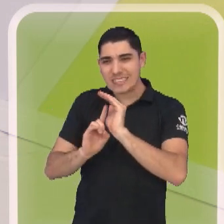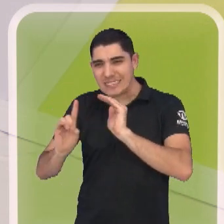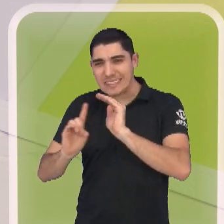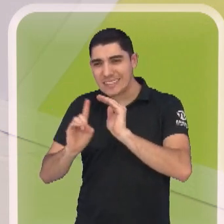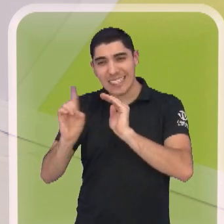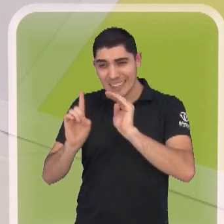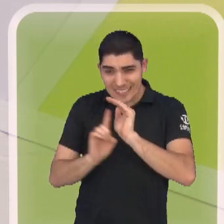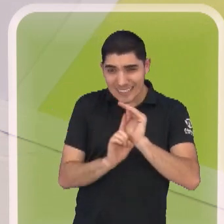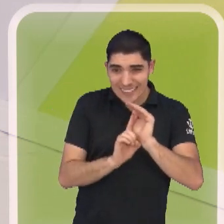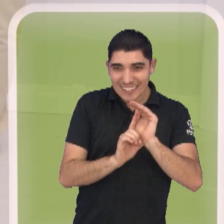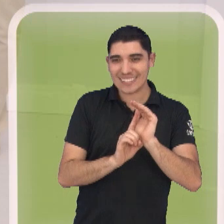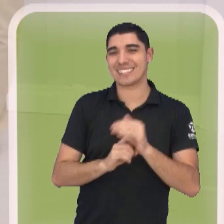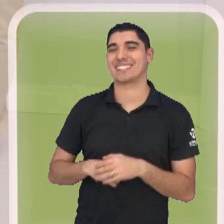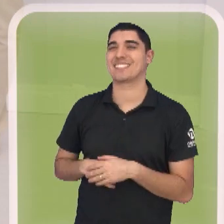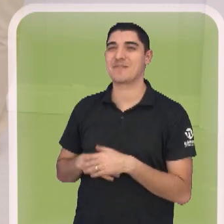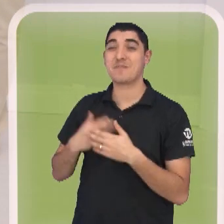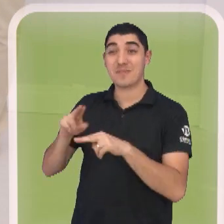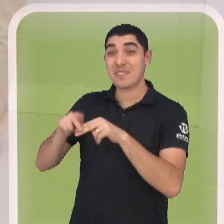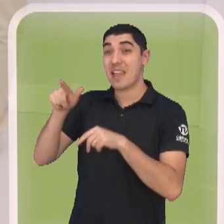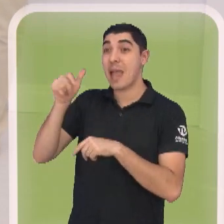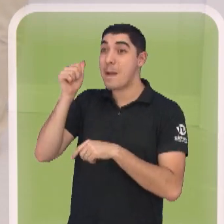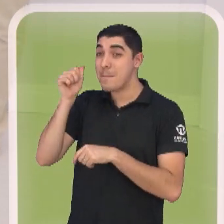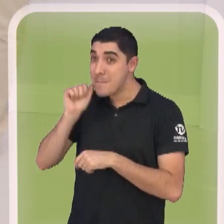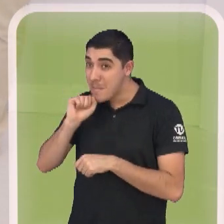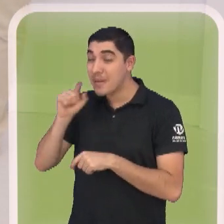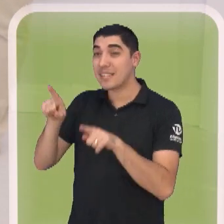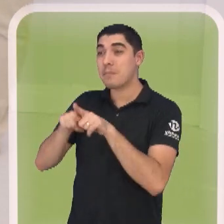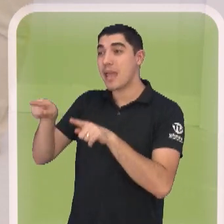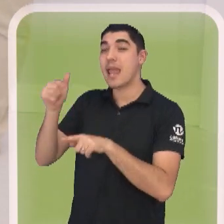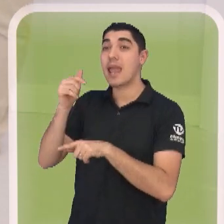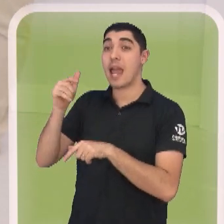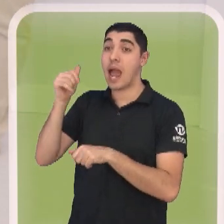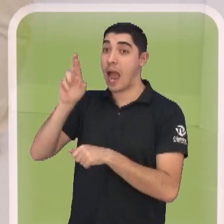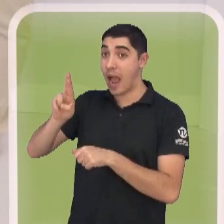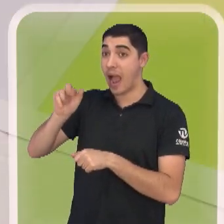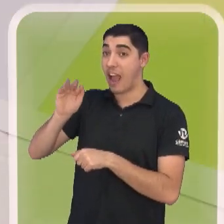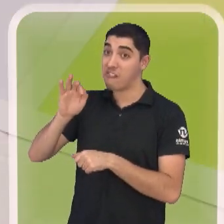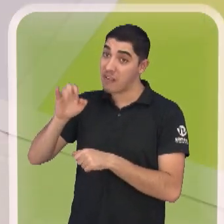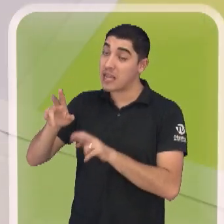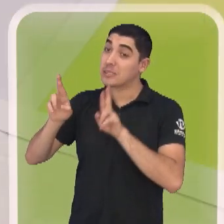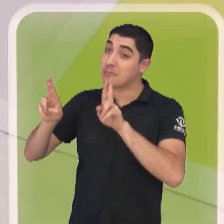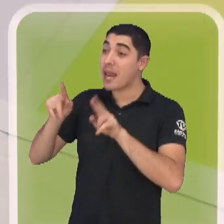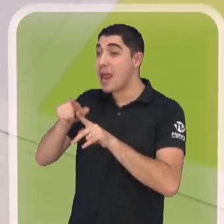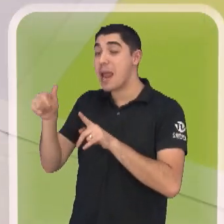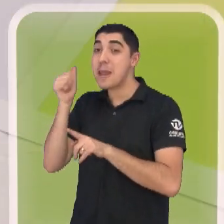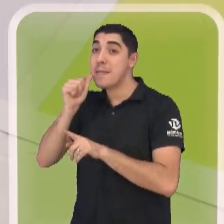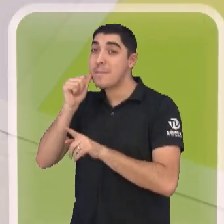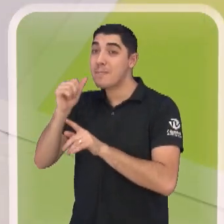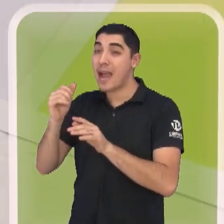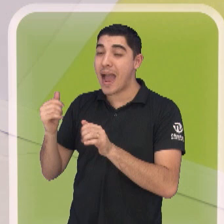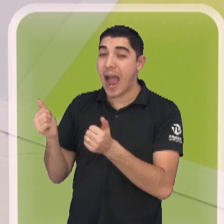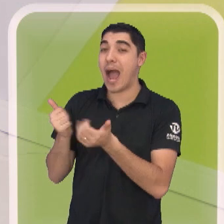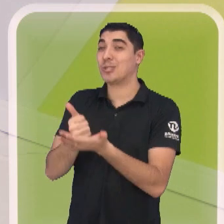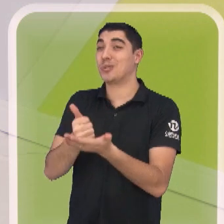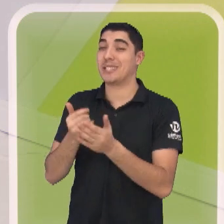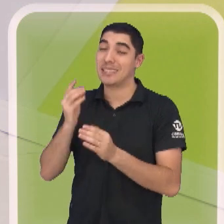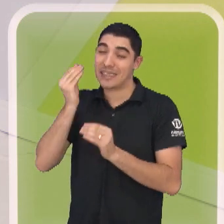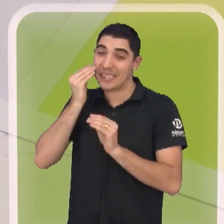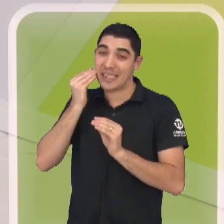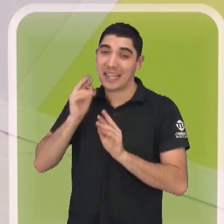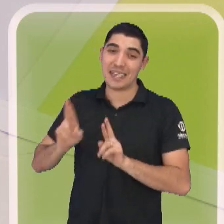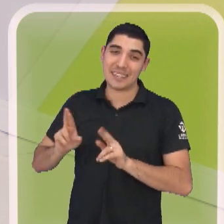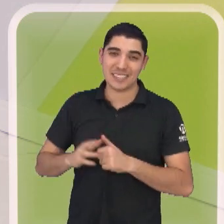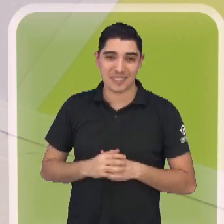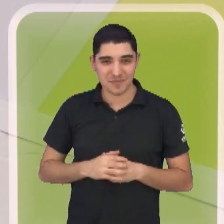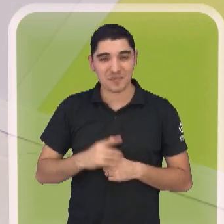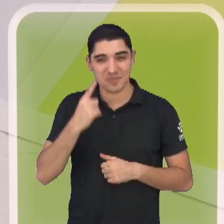vamos ver se a irmã nula né o efeito de anular o pé frio da da Rafa que beleza vamos ver rapidinho aqui os jogos da